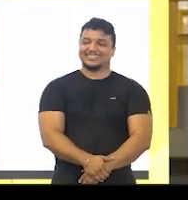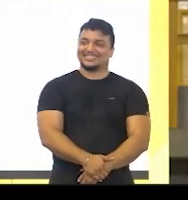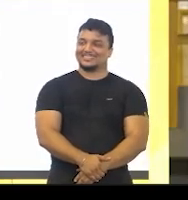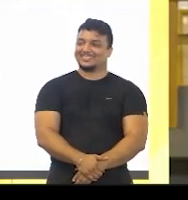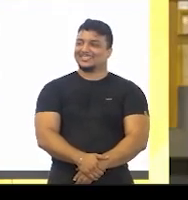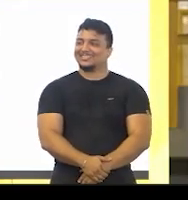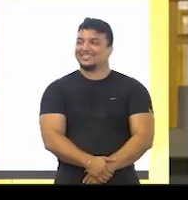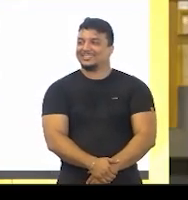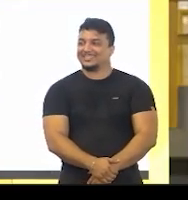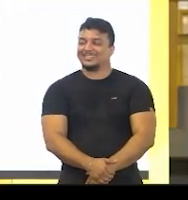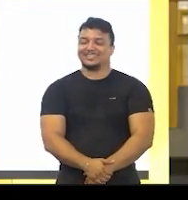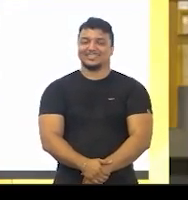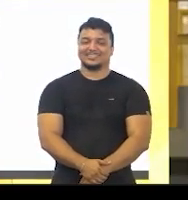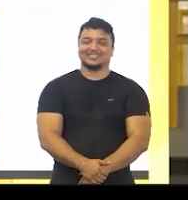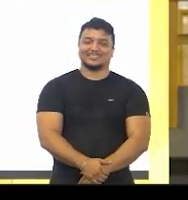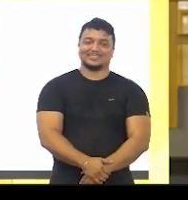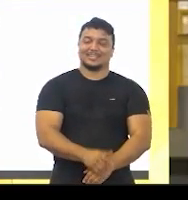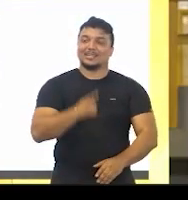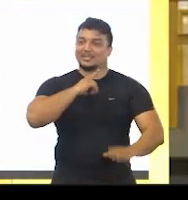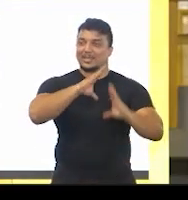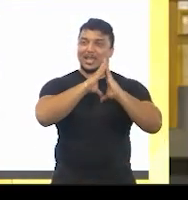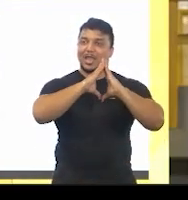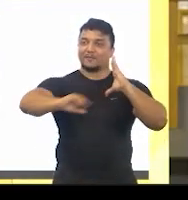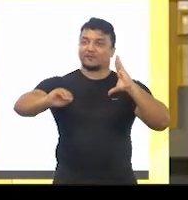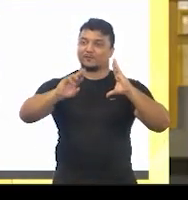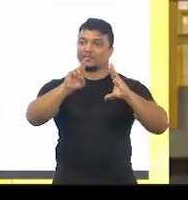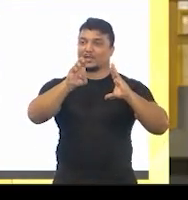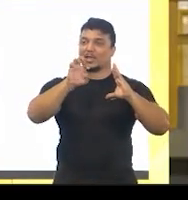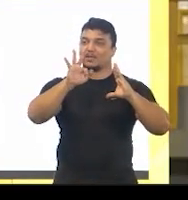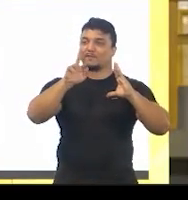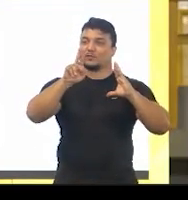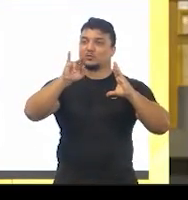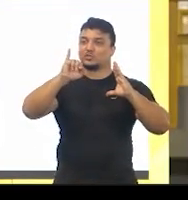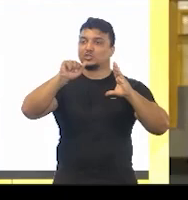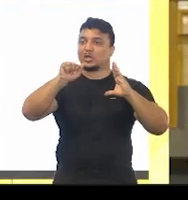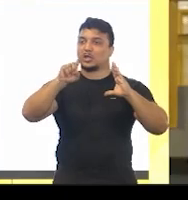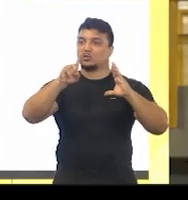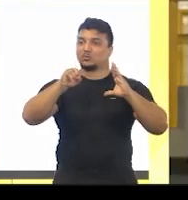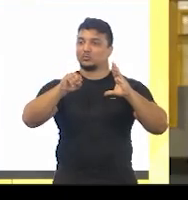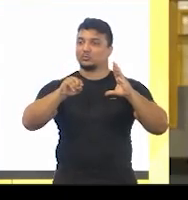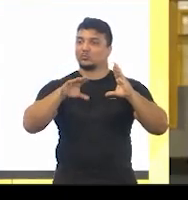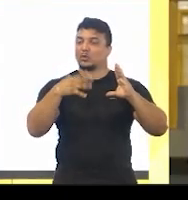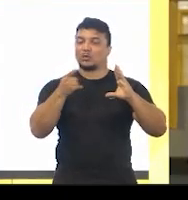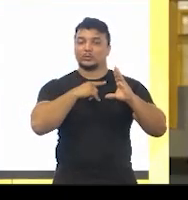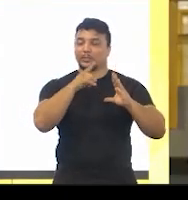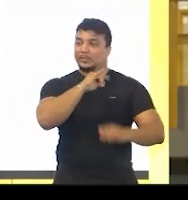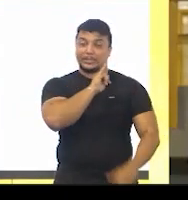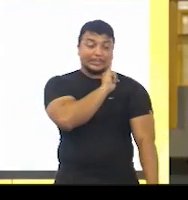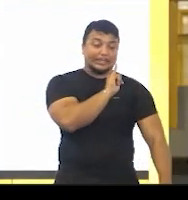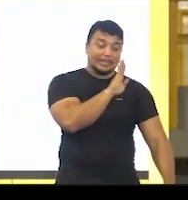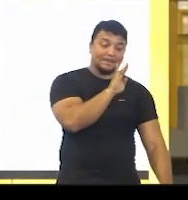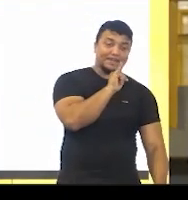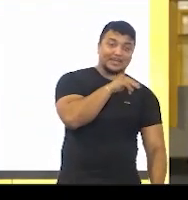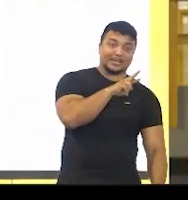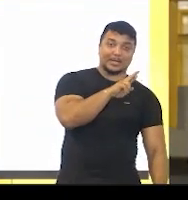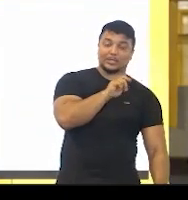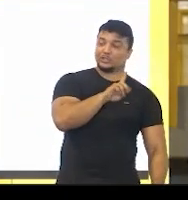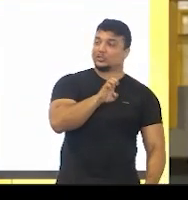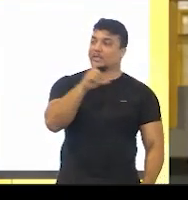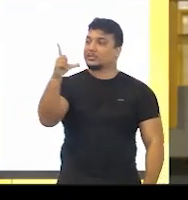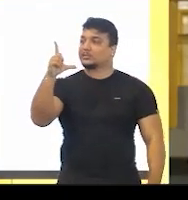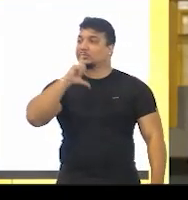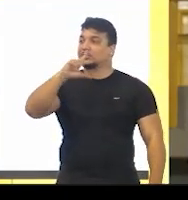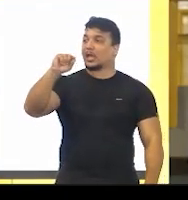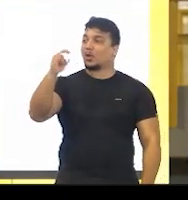Qual é a situação de um refúgio? Eu quero que vocês prestem atenção uma coisa. Imigrante é o que entra ou o